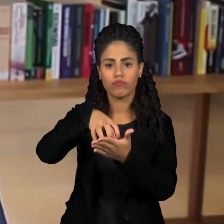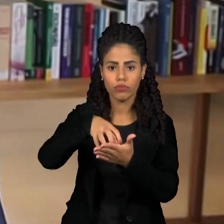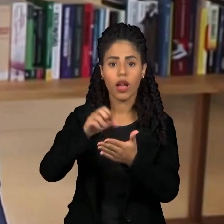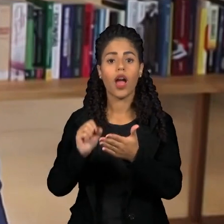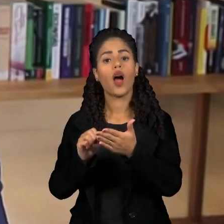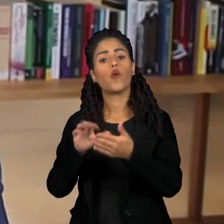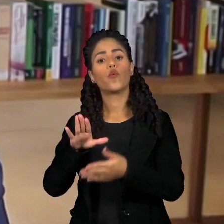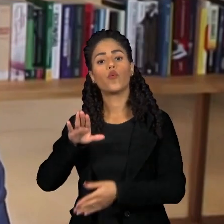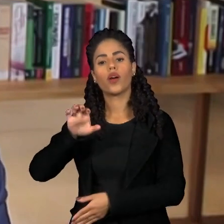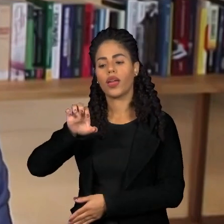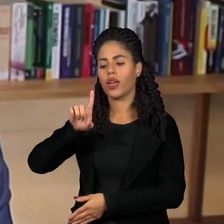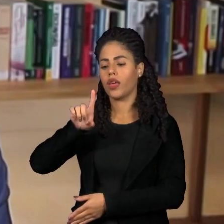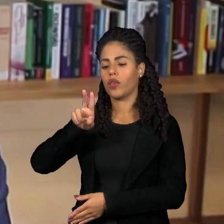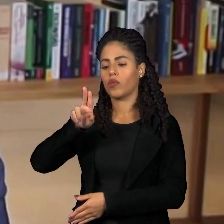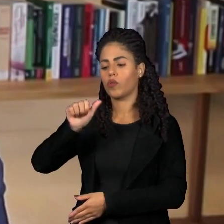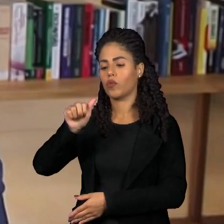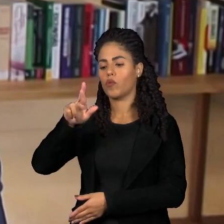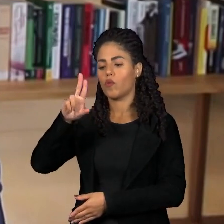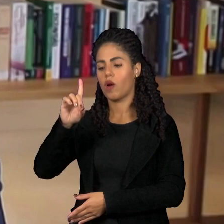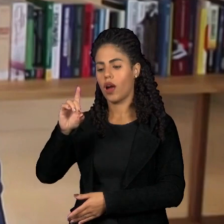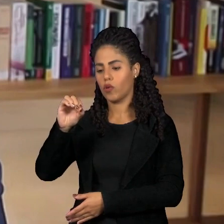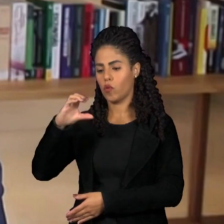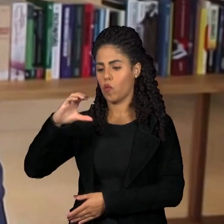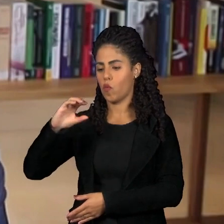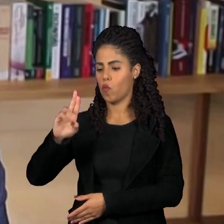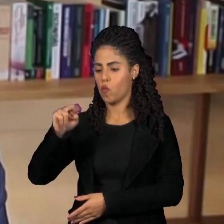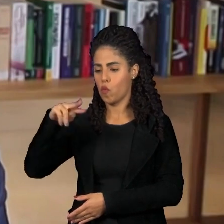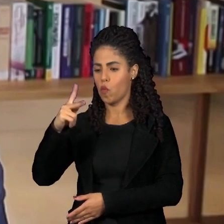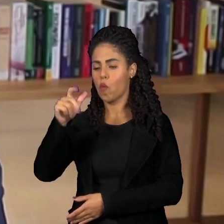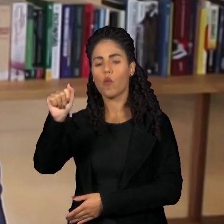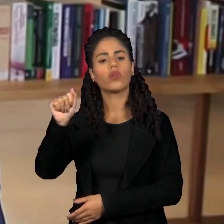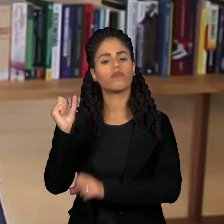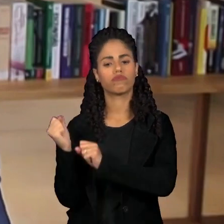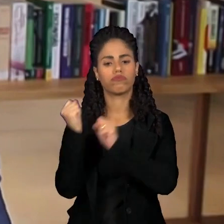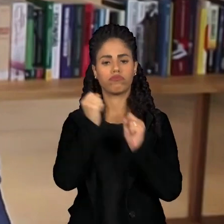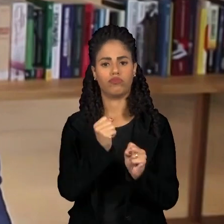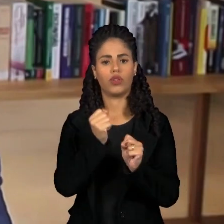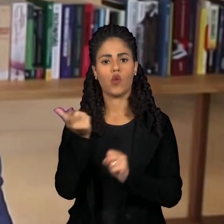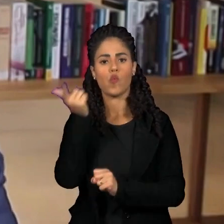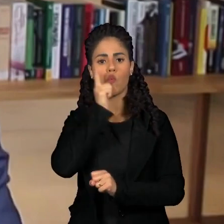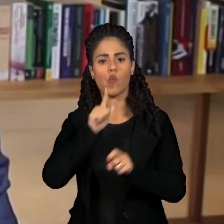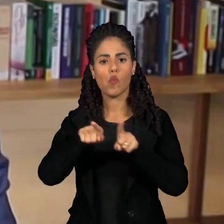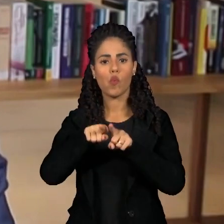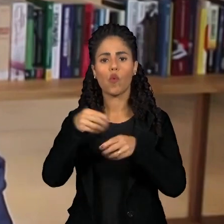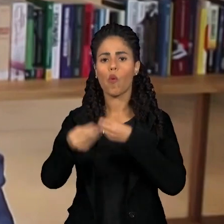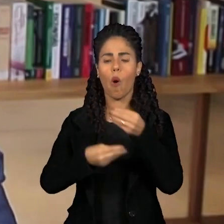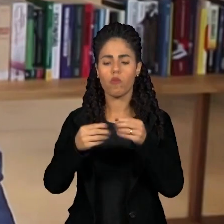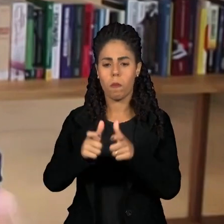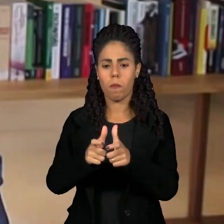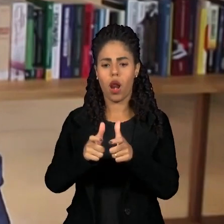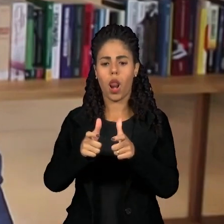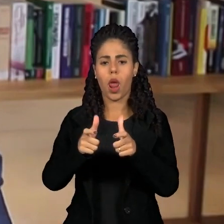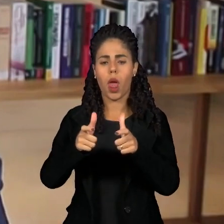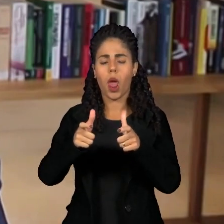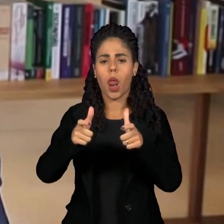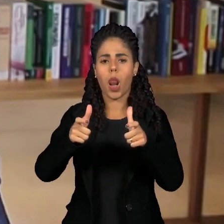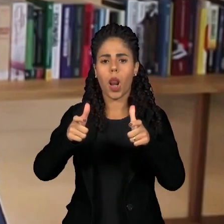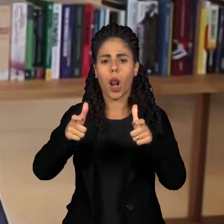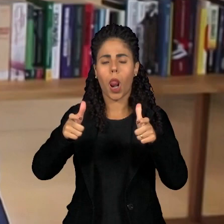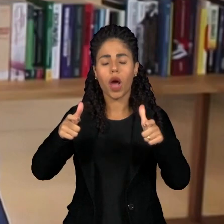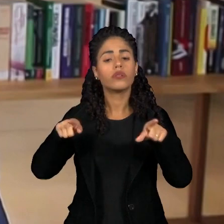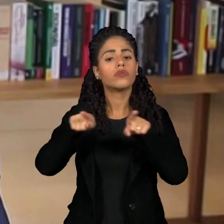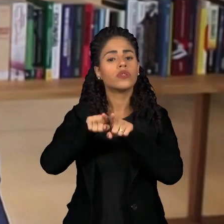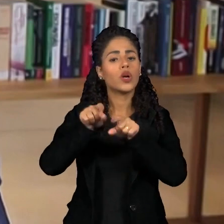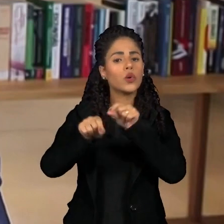Eduardo Cunha ele começa a fazer uma interpretação dos seus poderes como presidente da Câmara, que são ampliados, né? Talvez o limite disso,